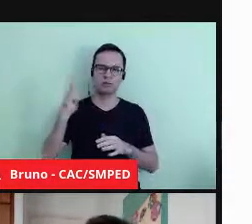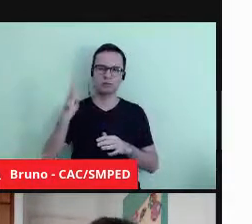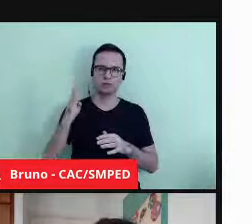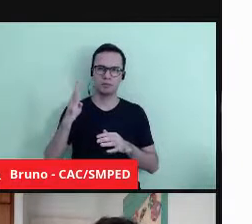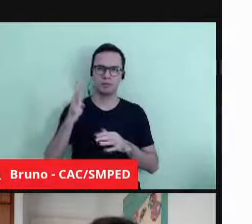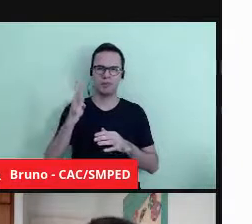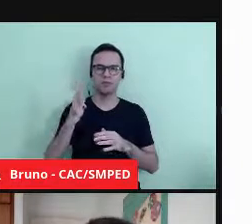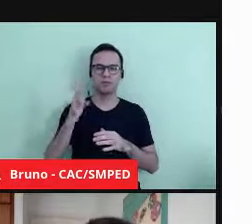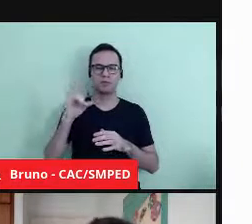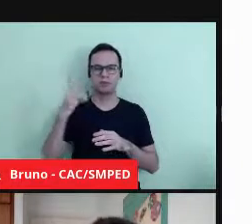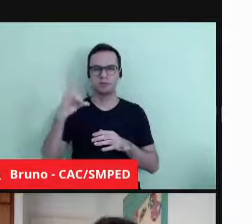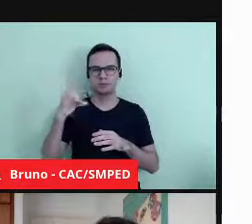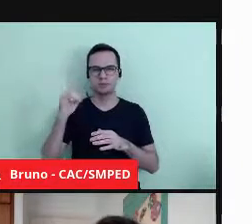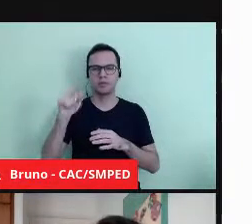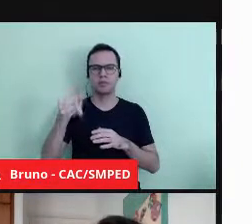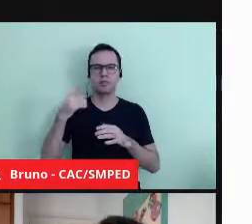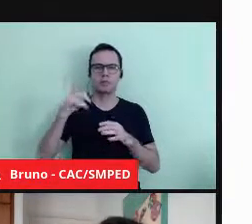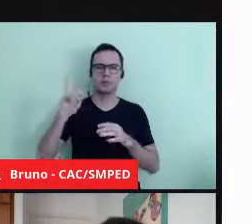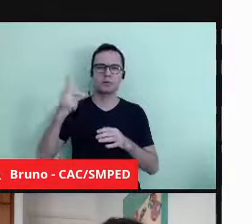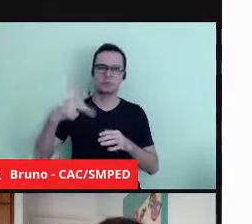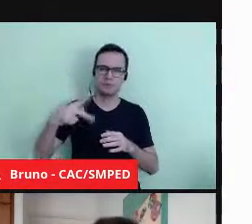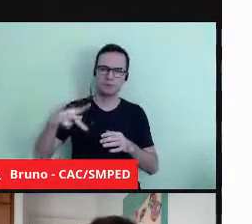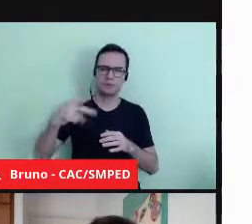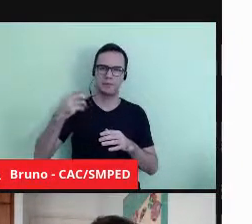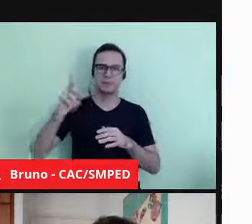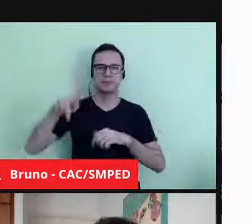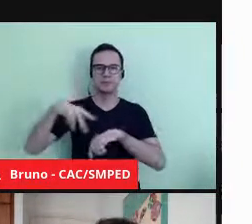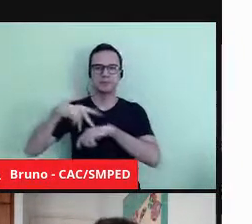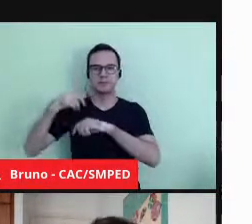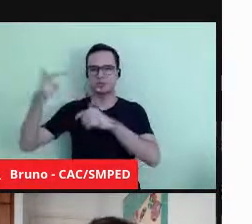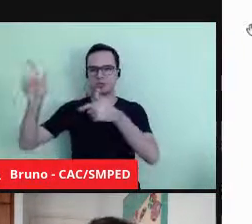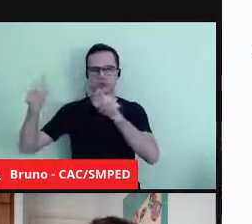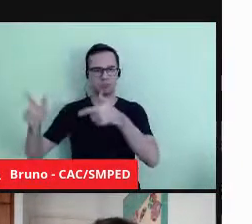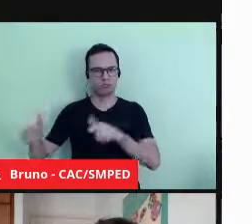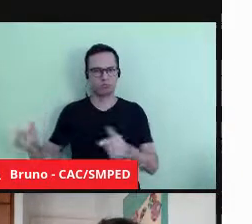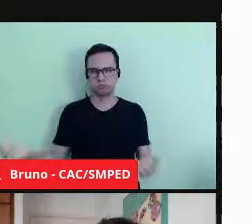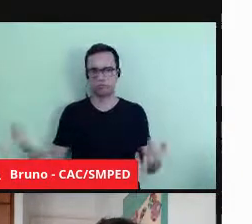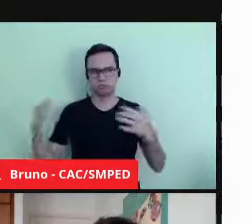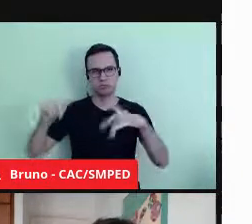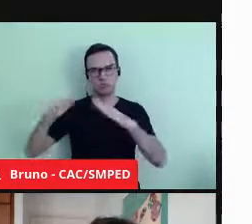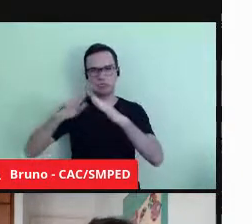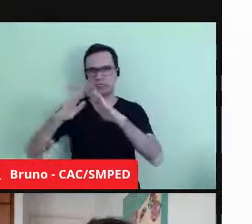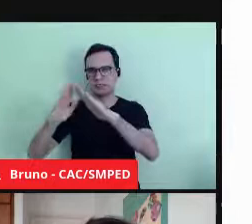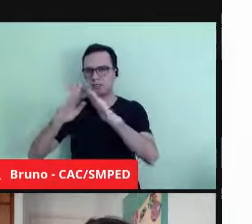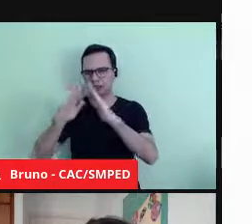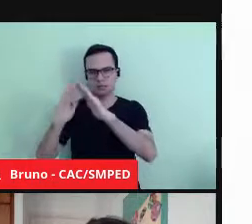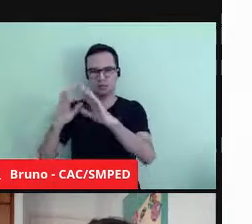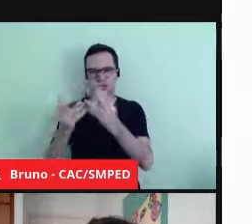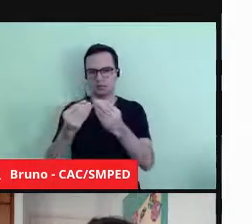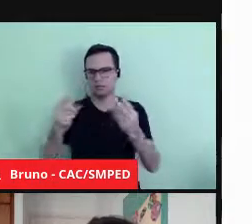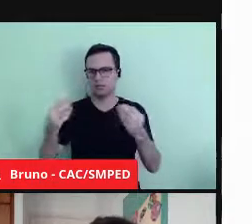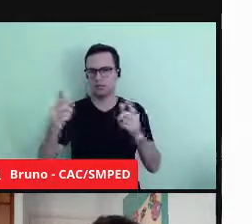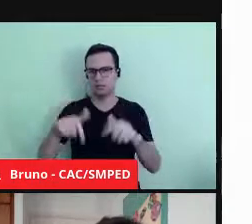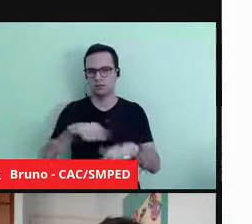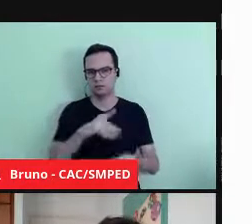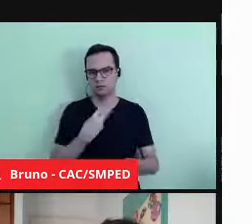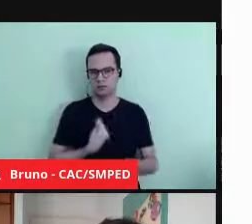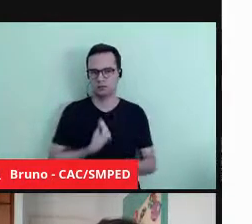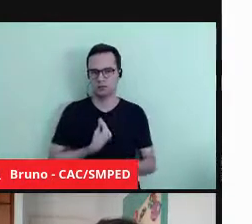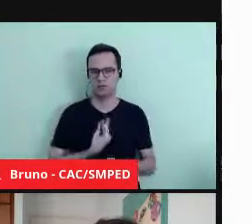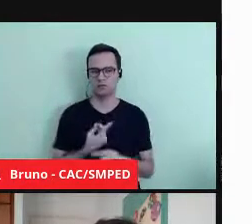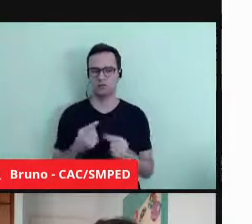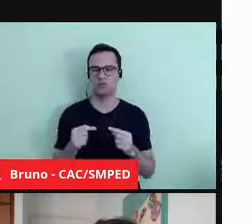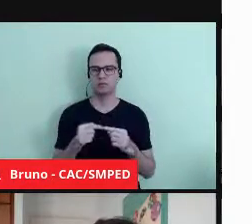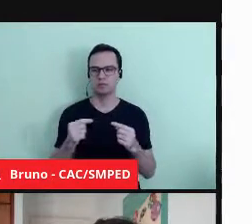paraguaios, africanos, nigerianos, senegaleses, enfim, um conjunto enorme de pessoas que moram, que são estrangeiras, mas que